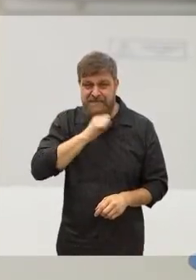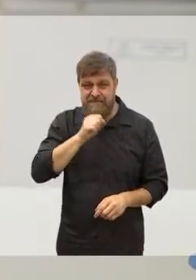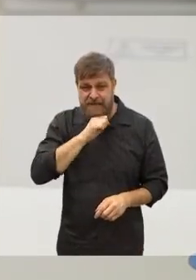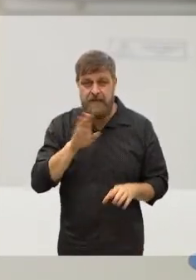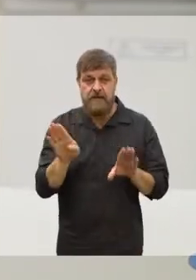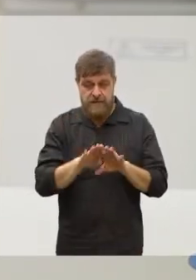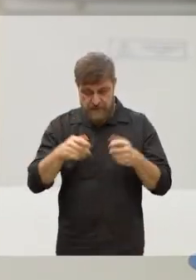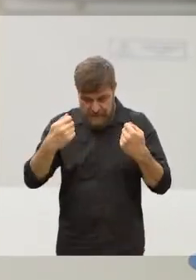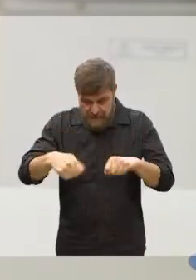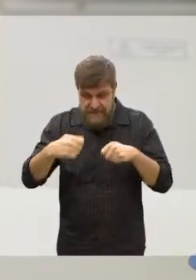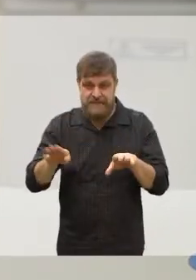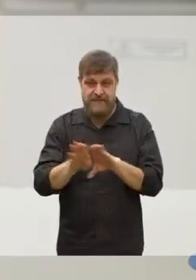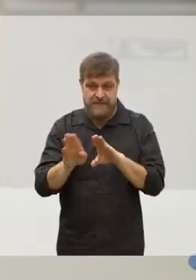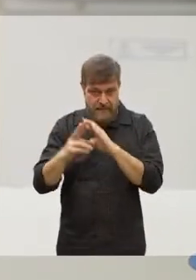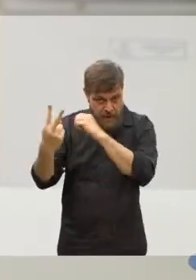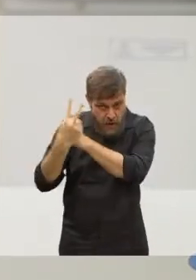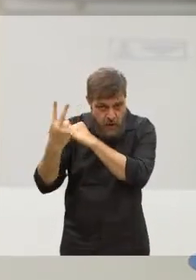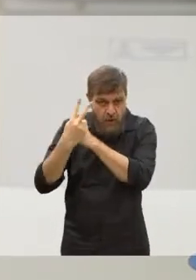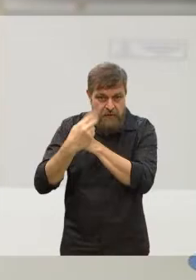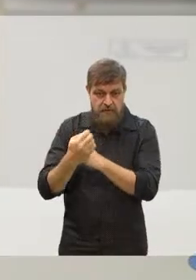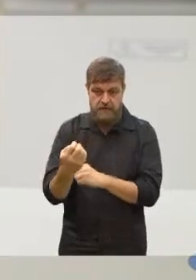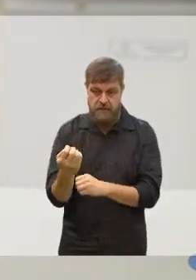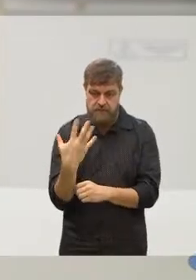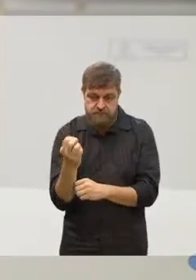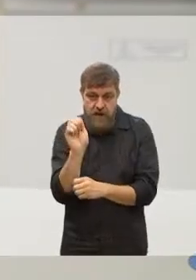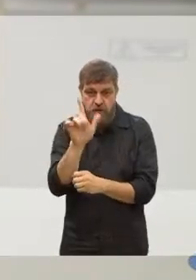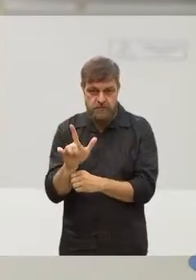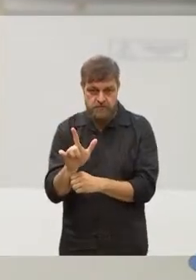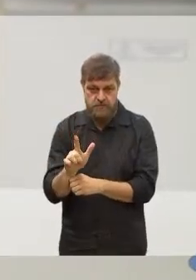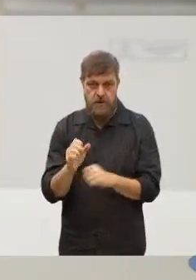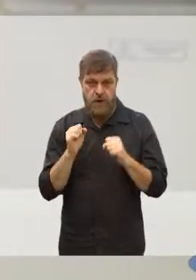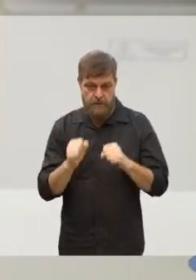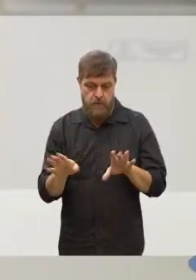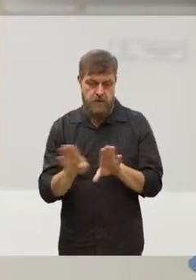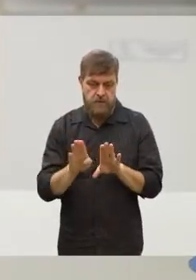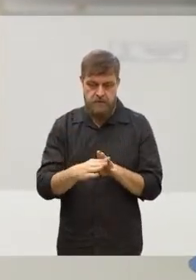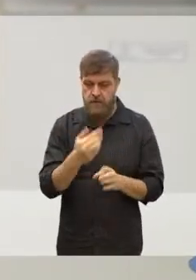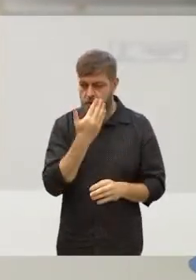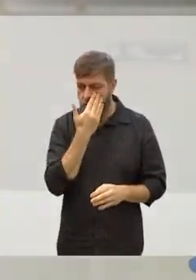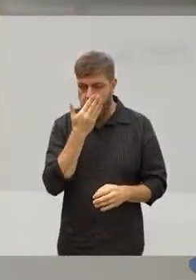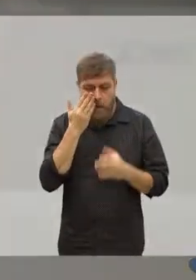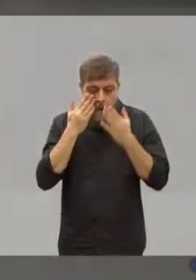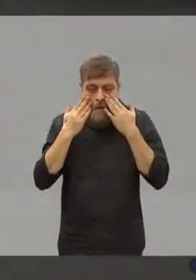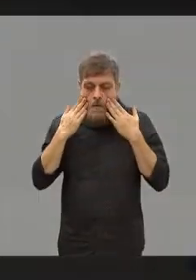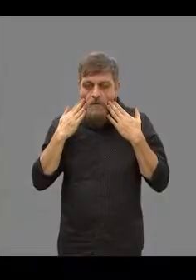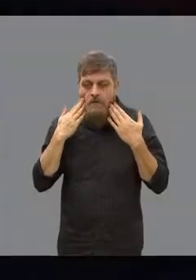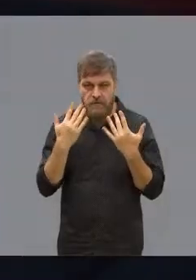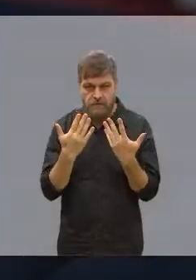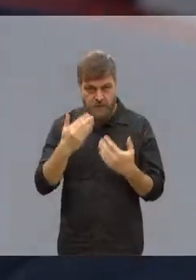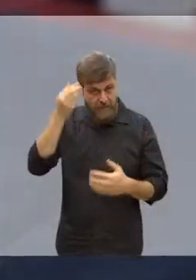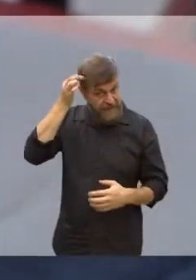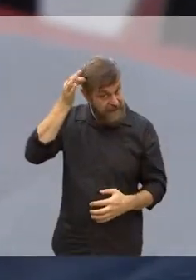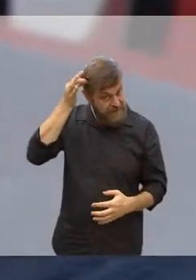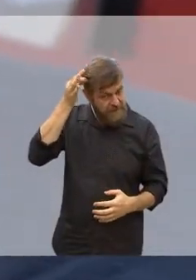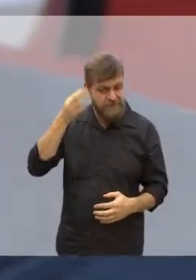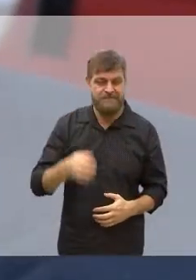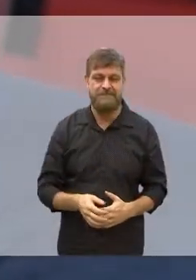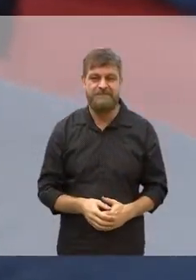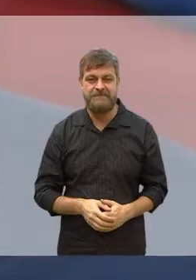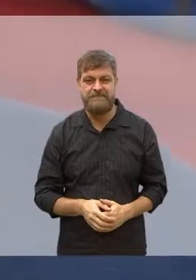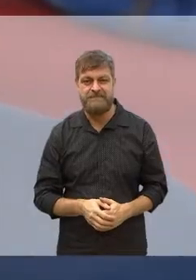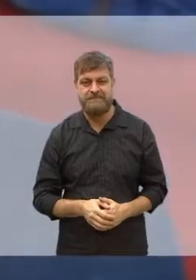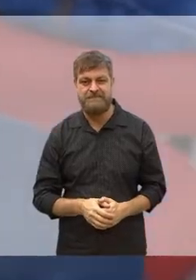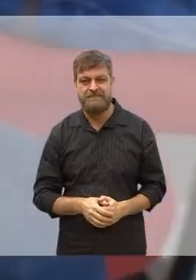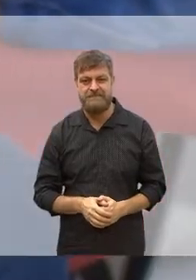cabelo também e fica exposto à luz azul. Então pode usar nas áreas expostas, né? E no cabelo também.